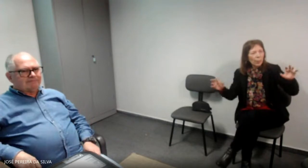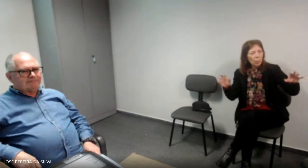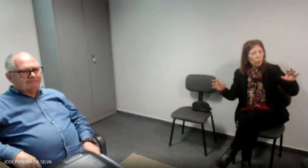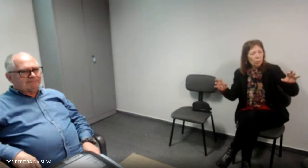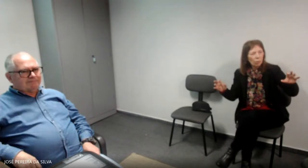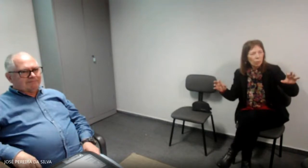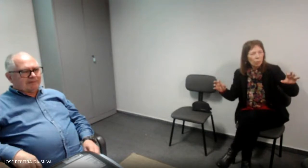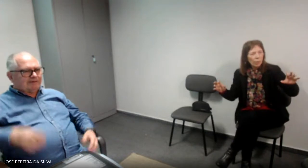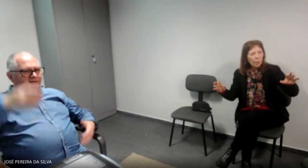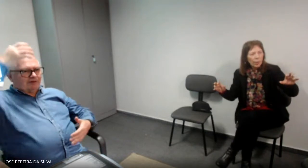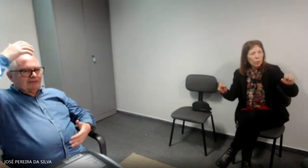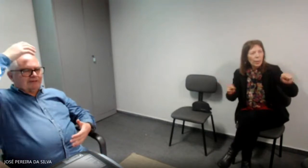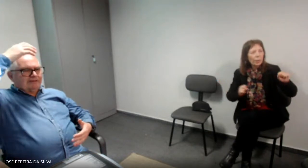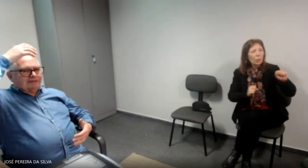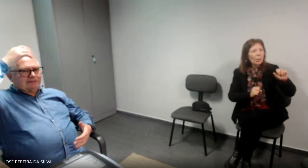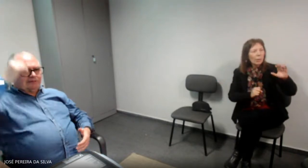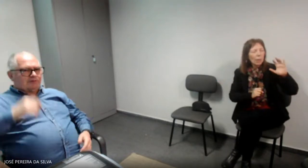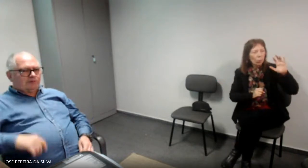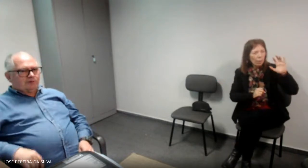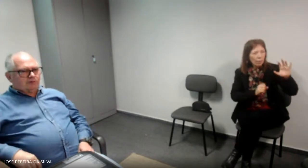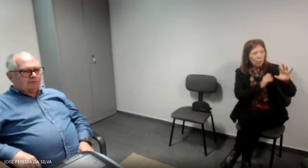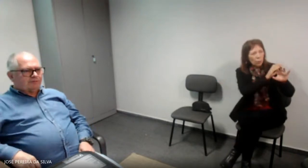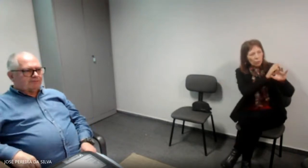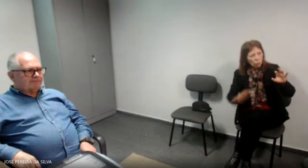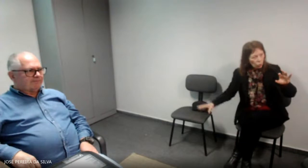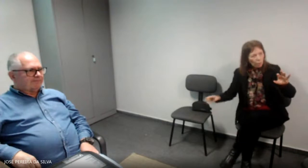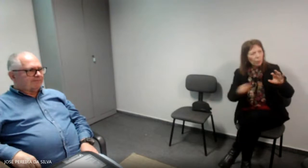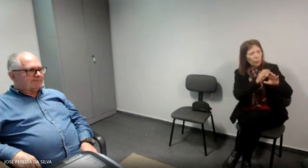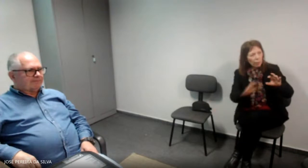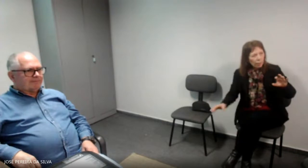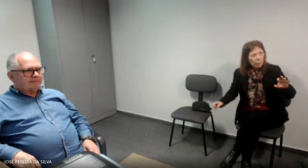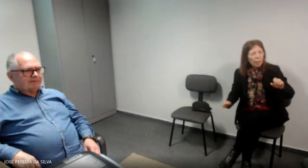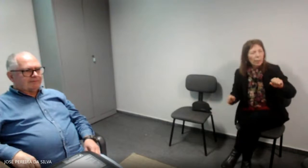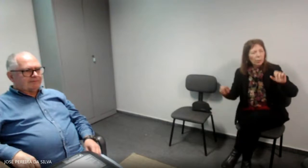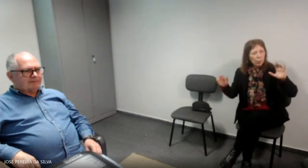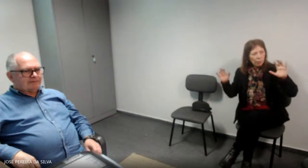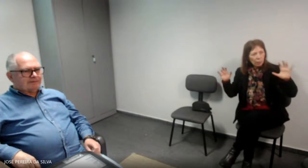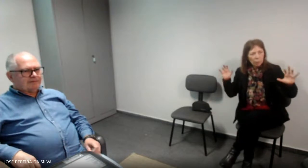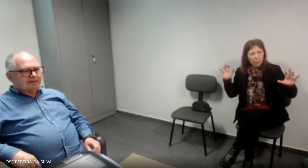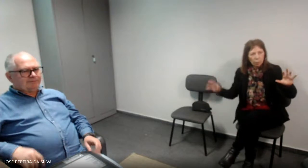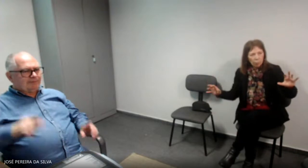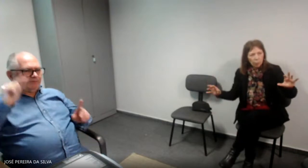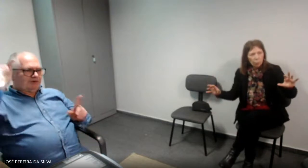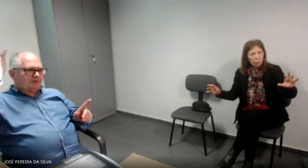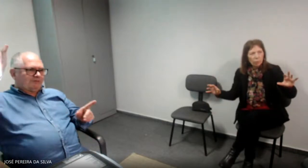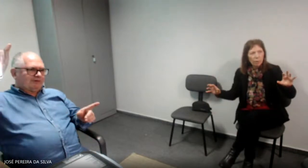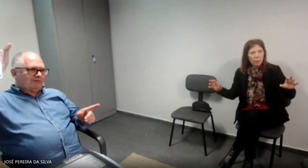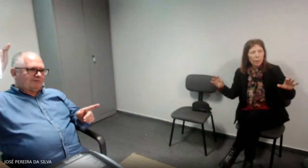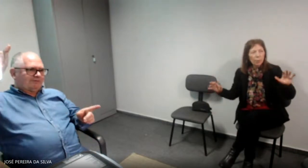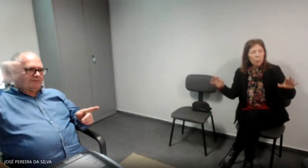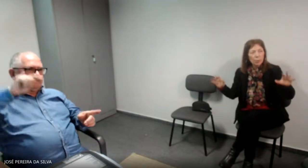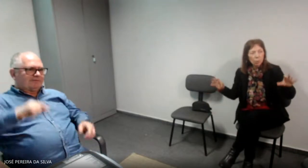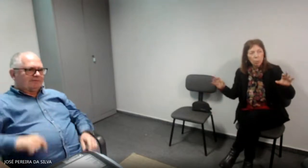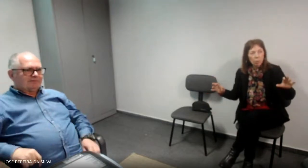harmonizar o Você coloca. É diferente do lançamento. No lançamento você só joga para fora. E o espelhamento não, você pega 2 pontos e